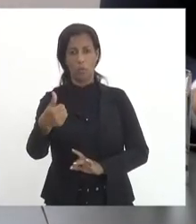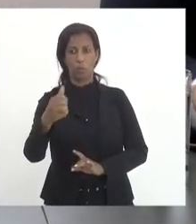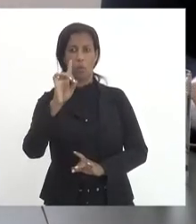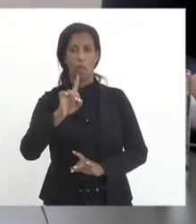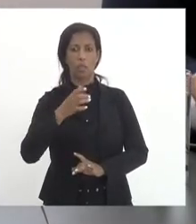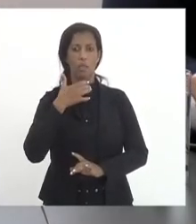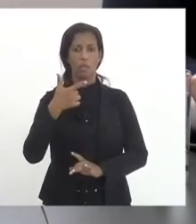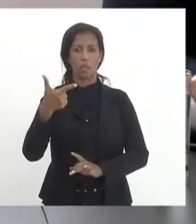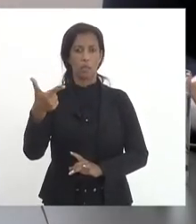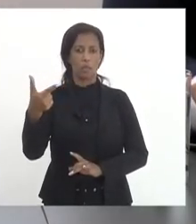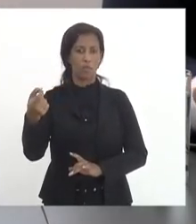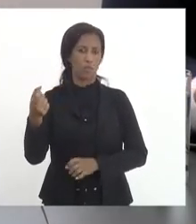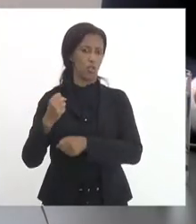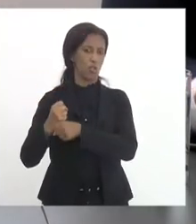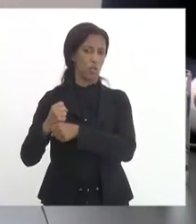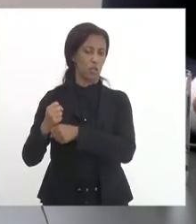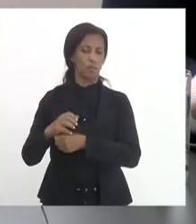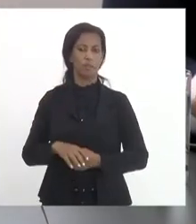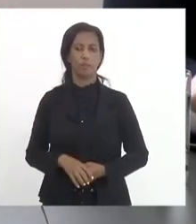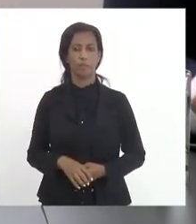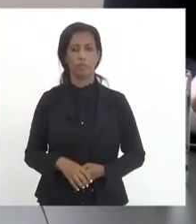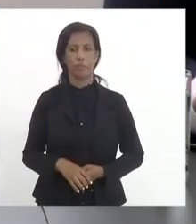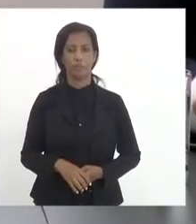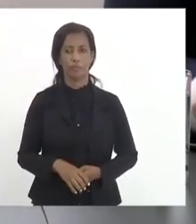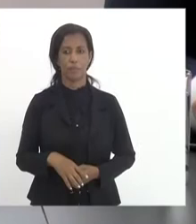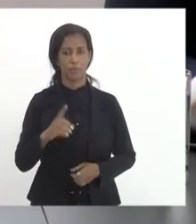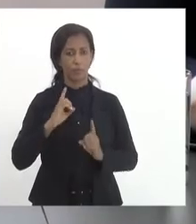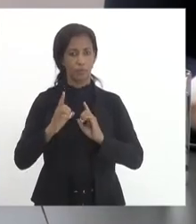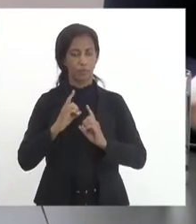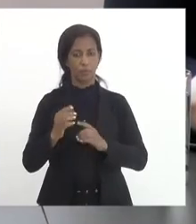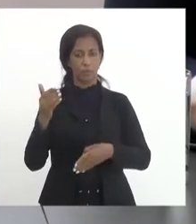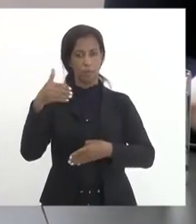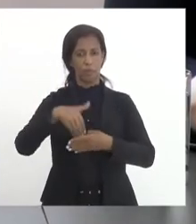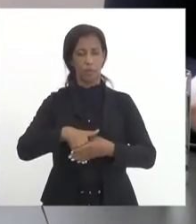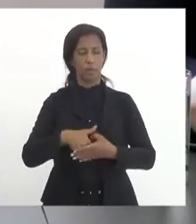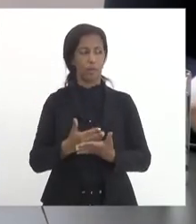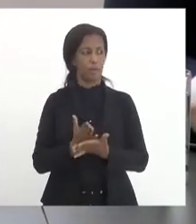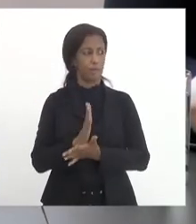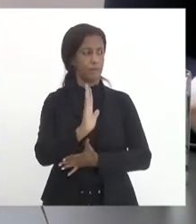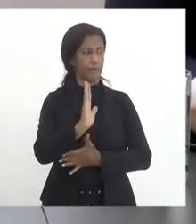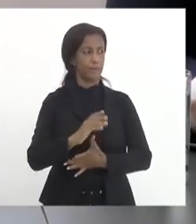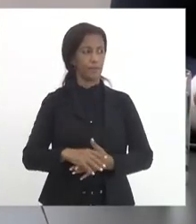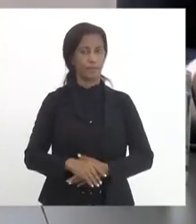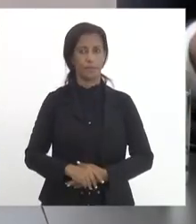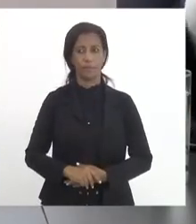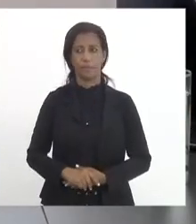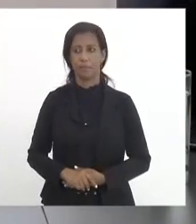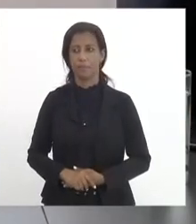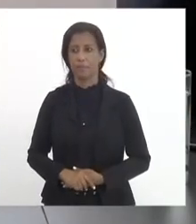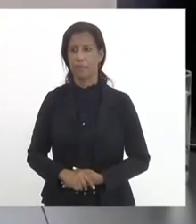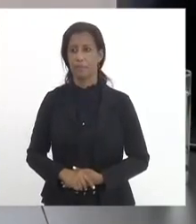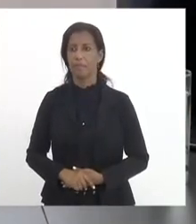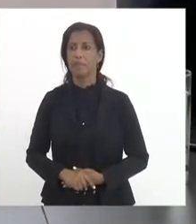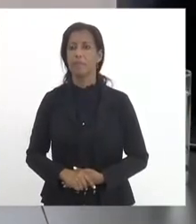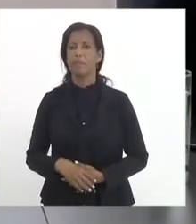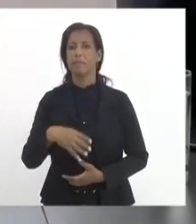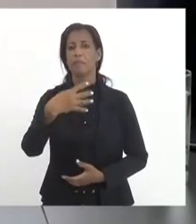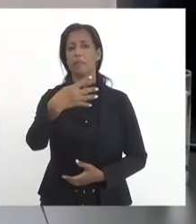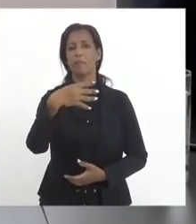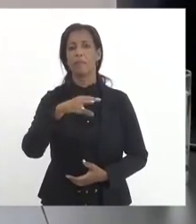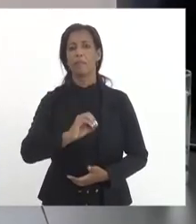20. Em discussão, em votação, aprovado.